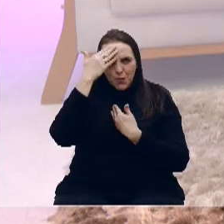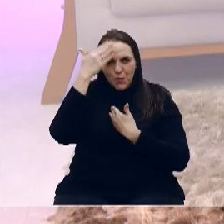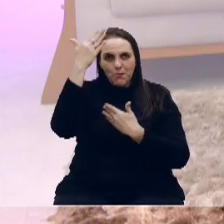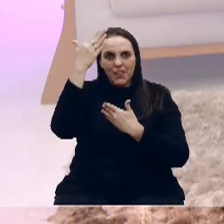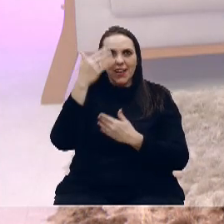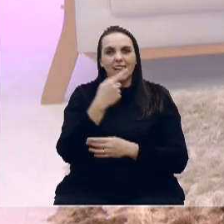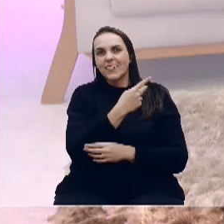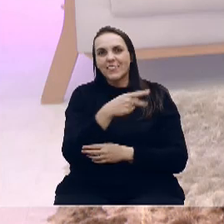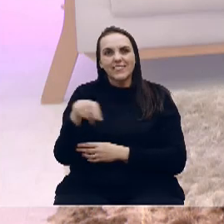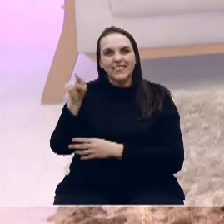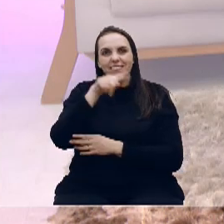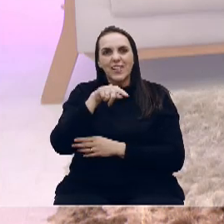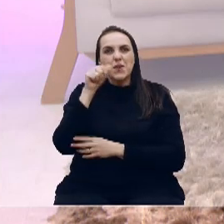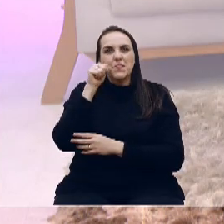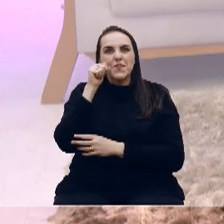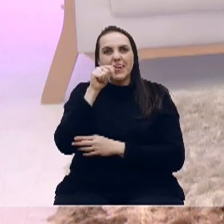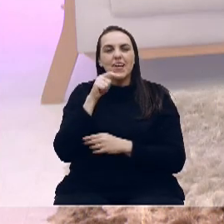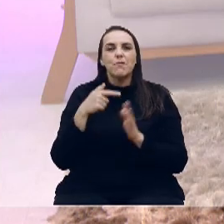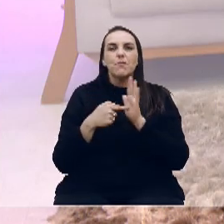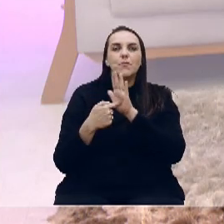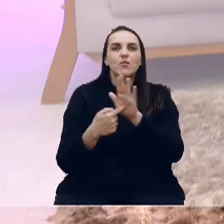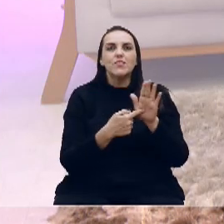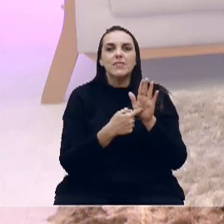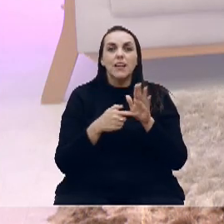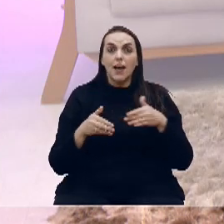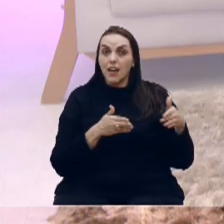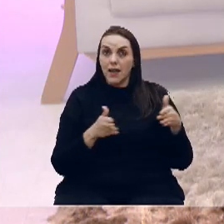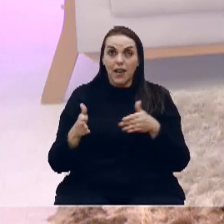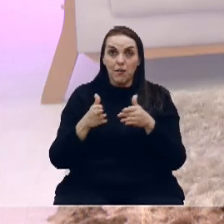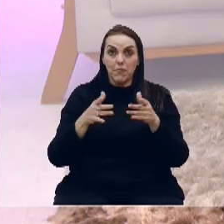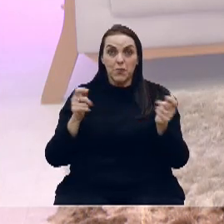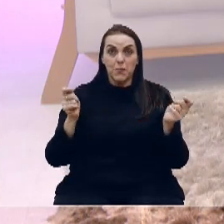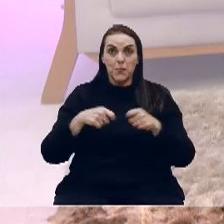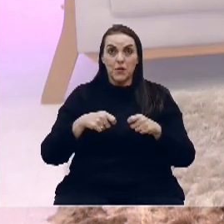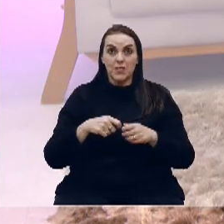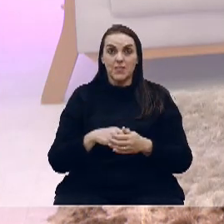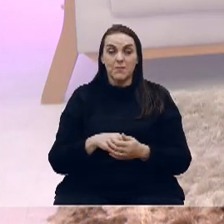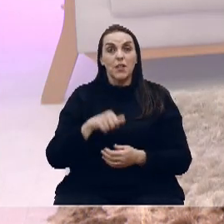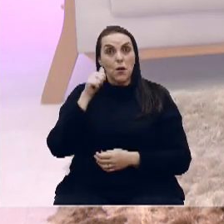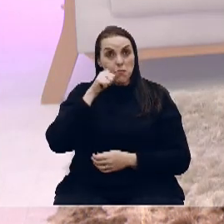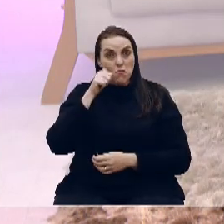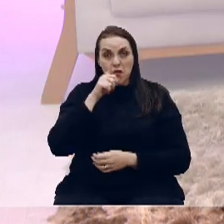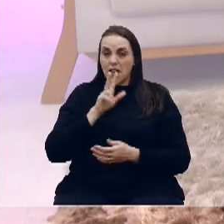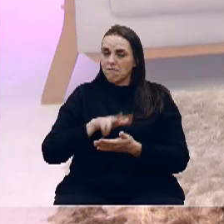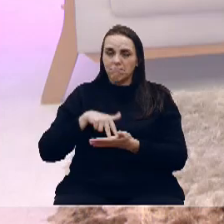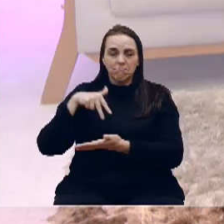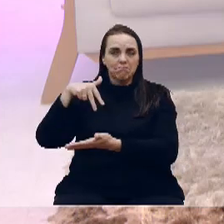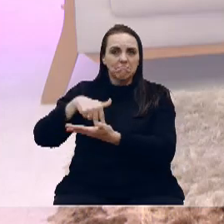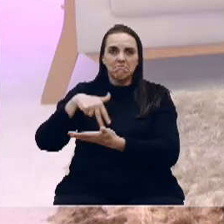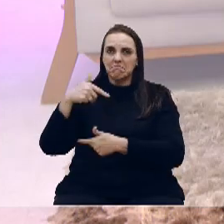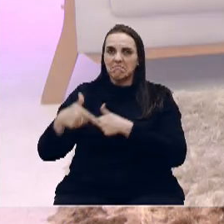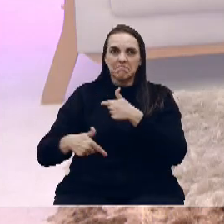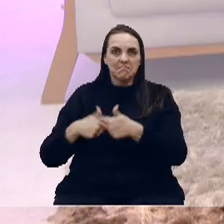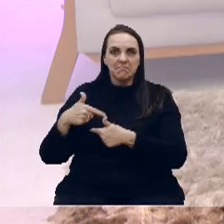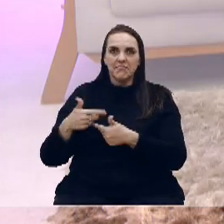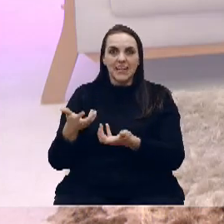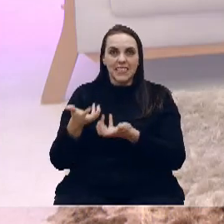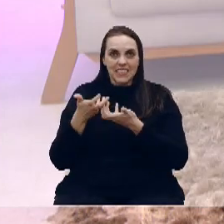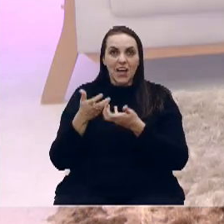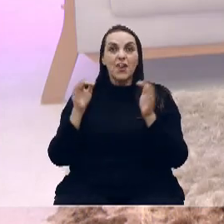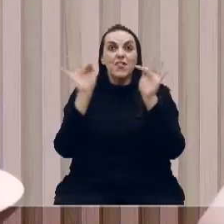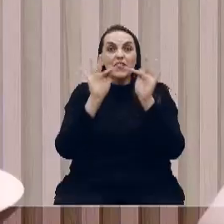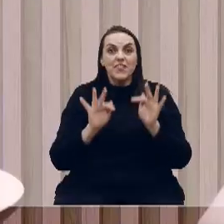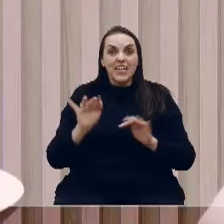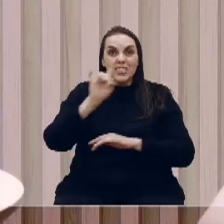mulheres também, mostrar que é um caminho possível, né? As mulheres estarem aonde elas quiserem atuar. Feliz Dia do Trabalhador para